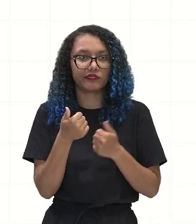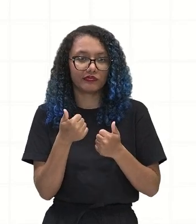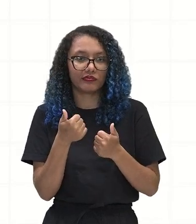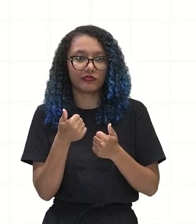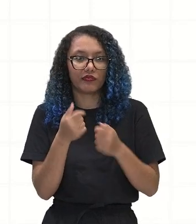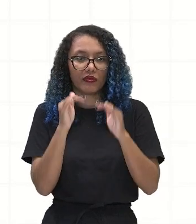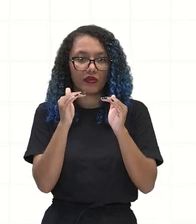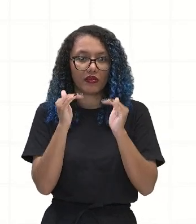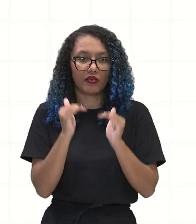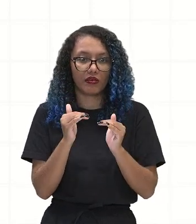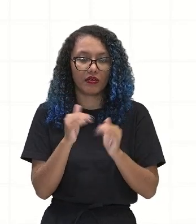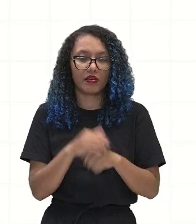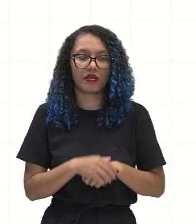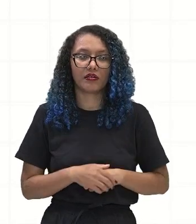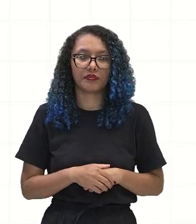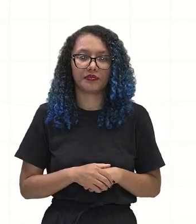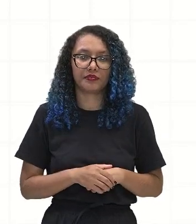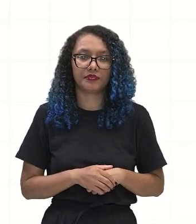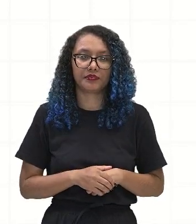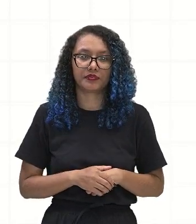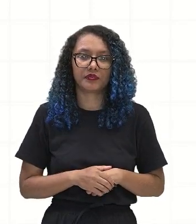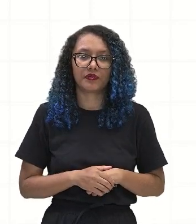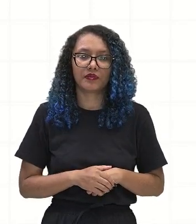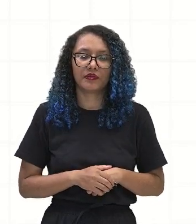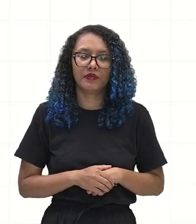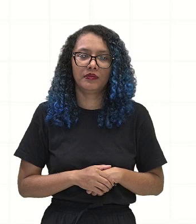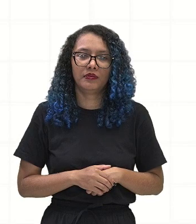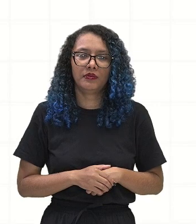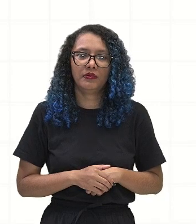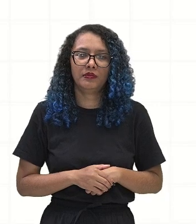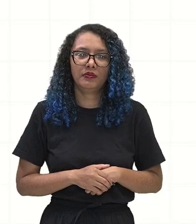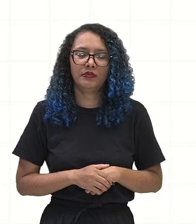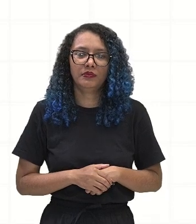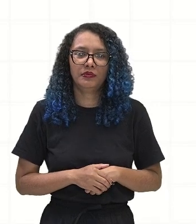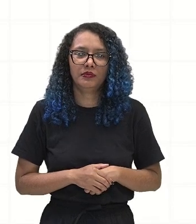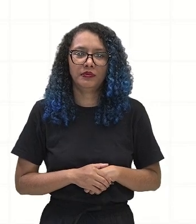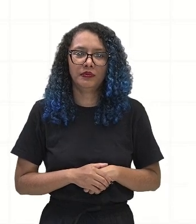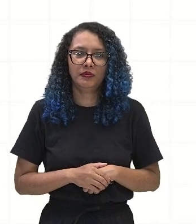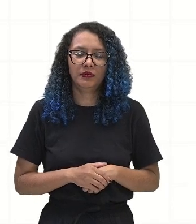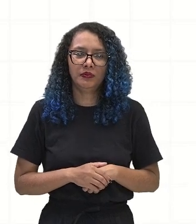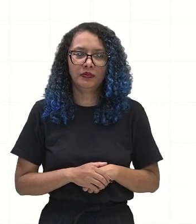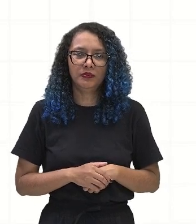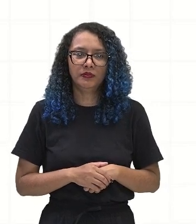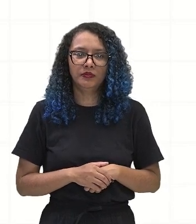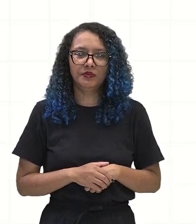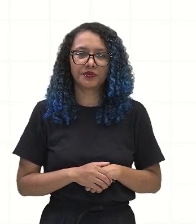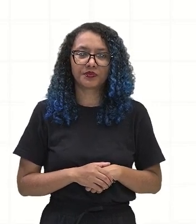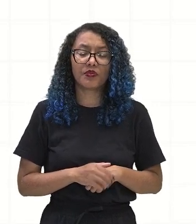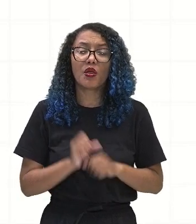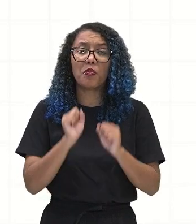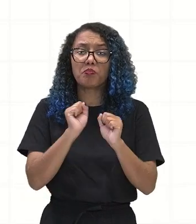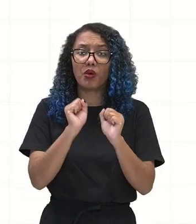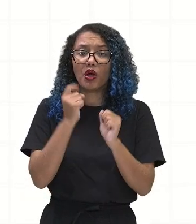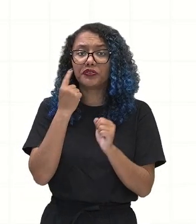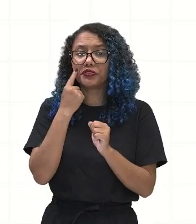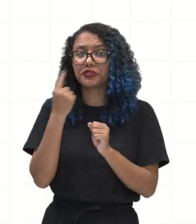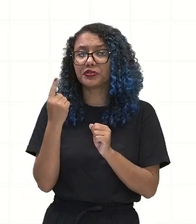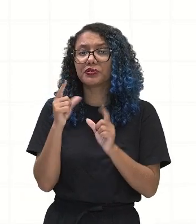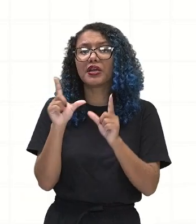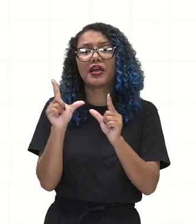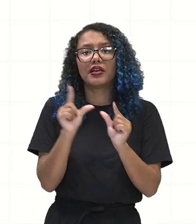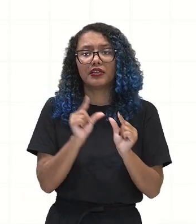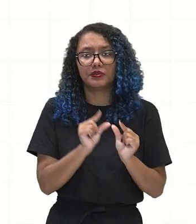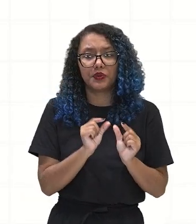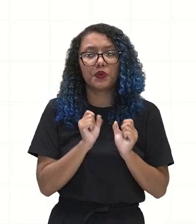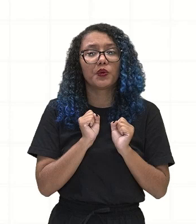E aqui, o que a gente podemos fazer, né? É simplificar as frações, tá?